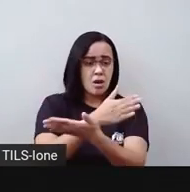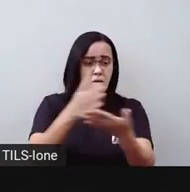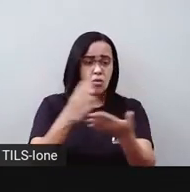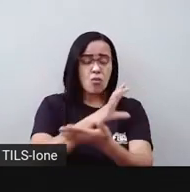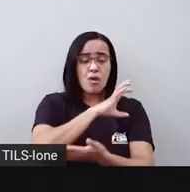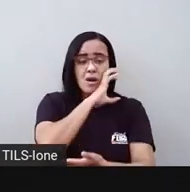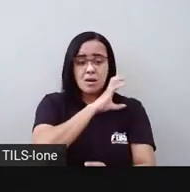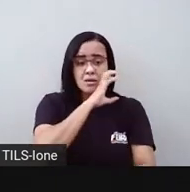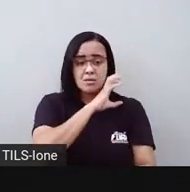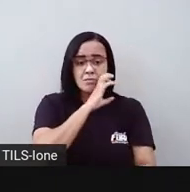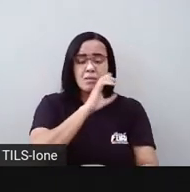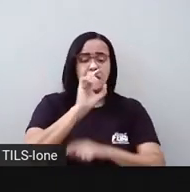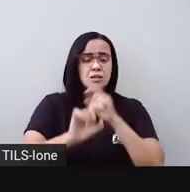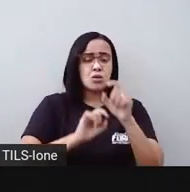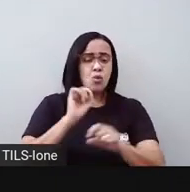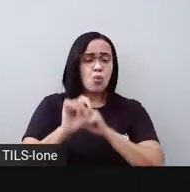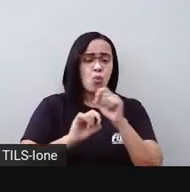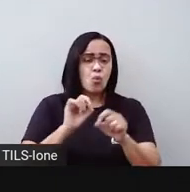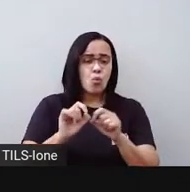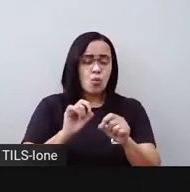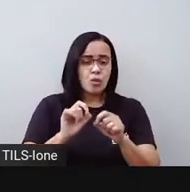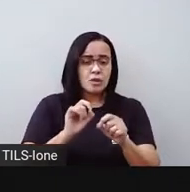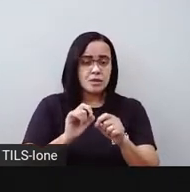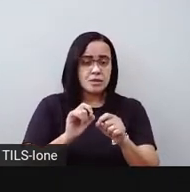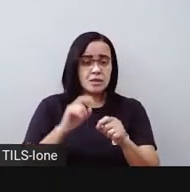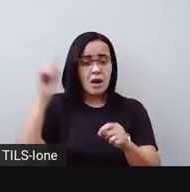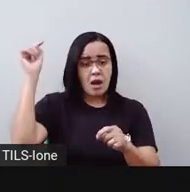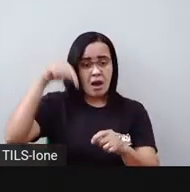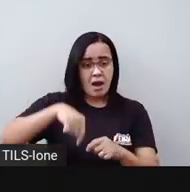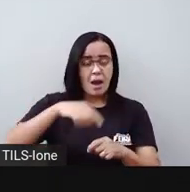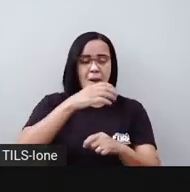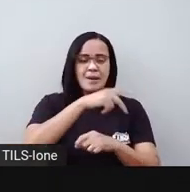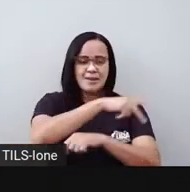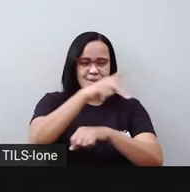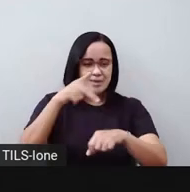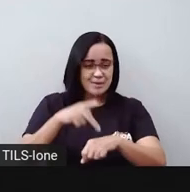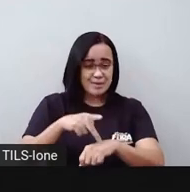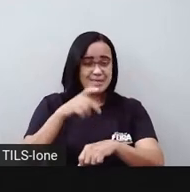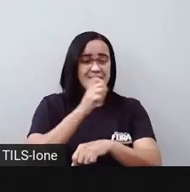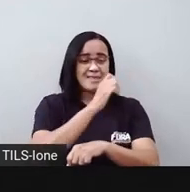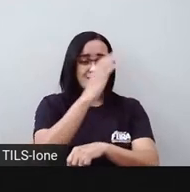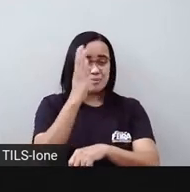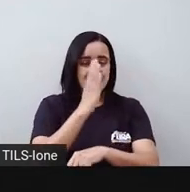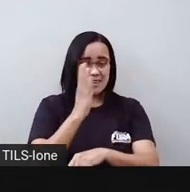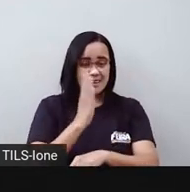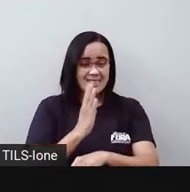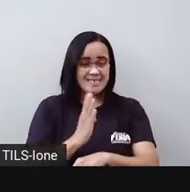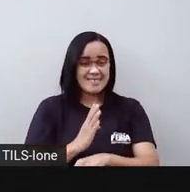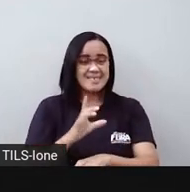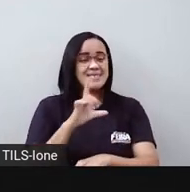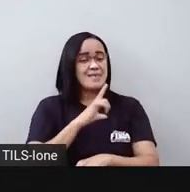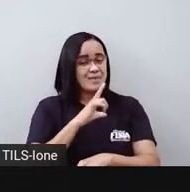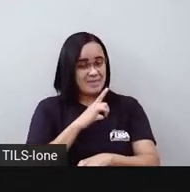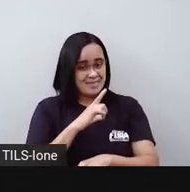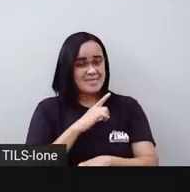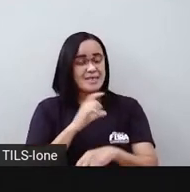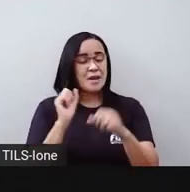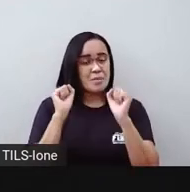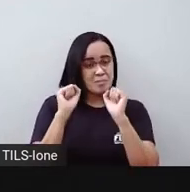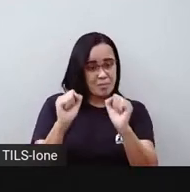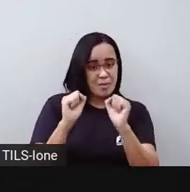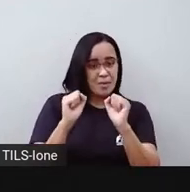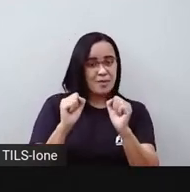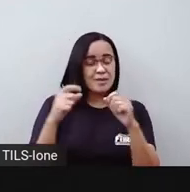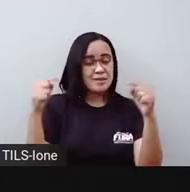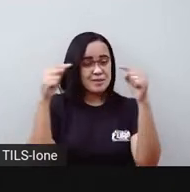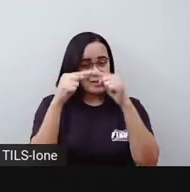animais que o nosso Brasil tem e que poderiam fazer parte dessa história. Mas para